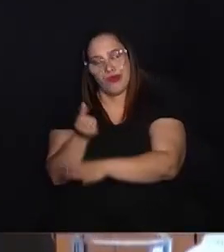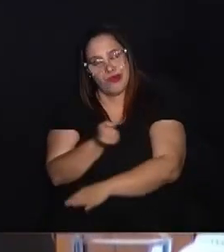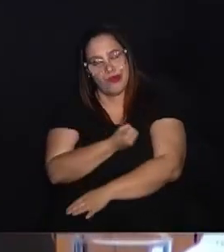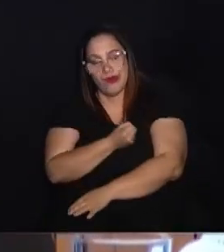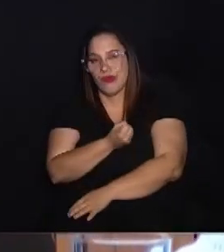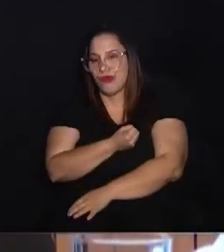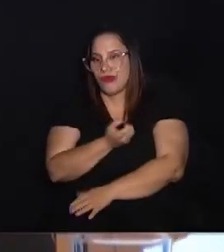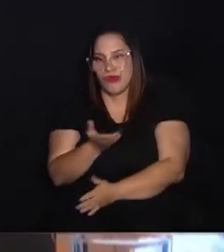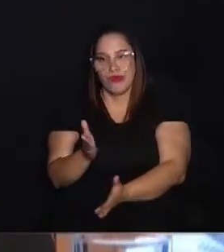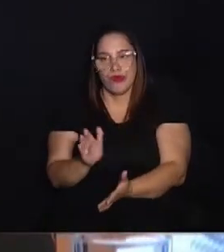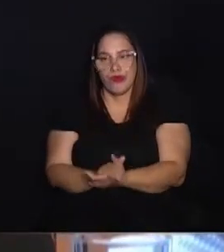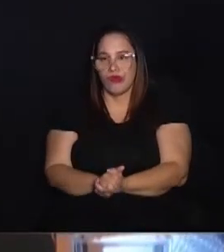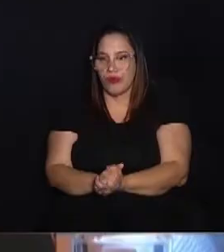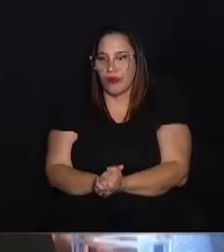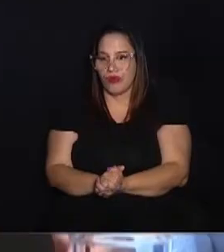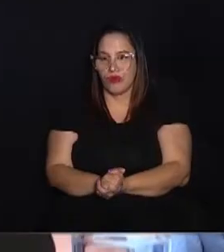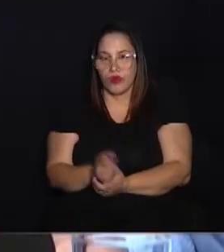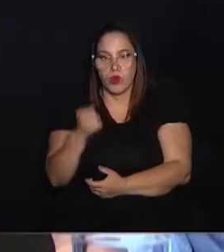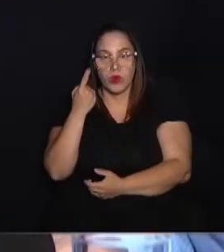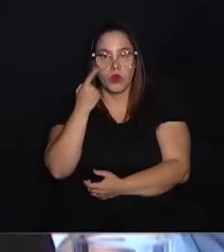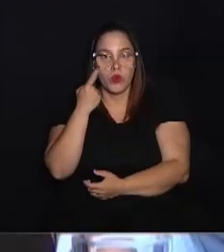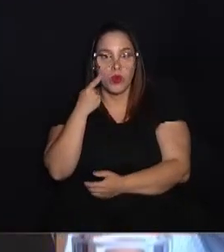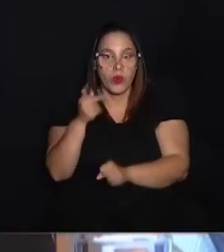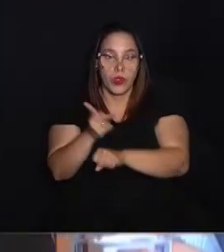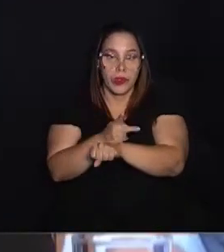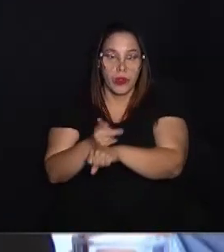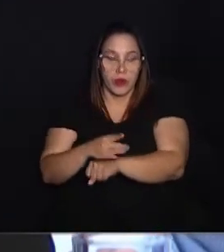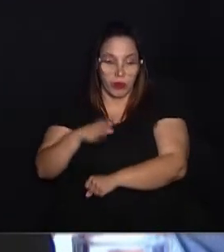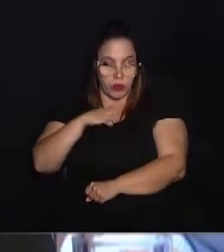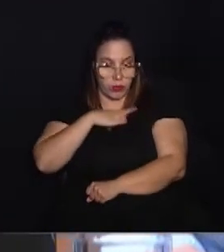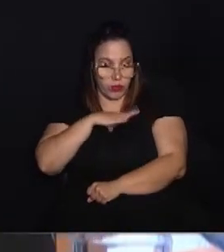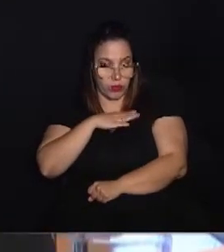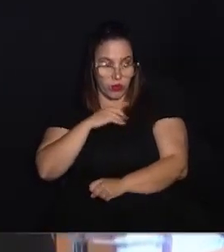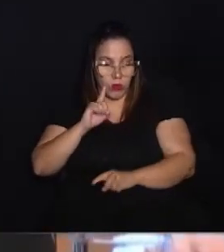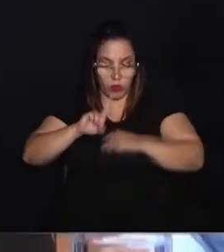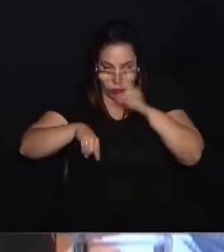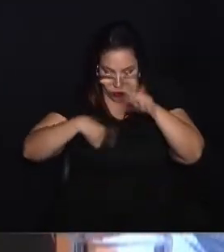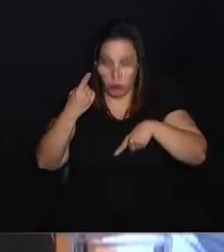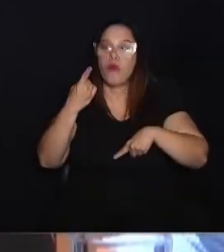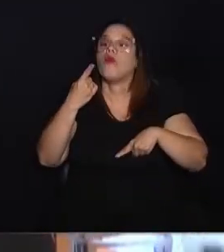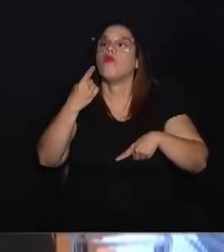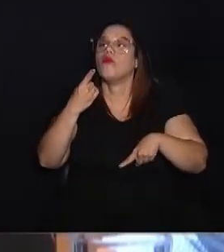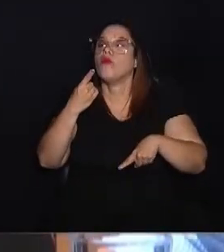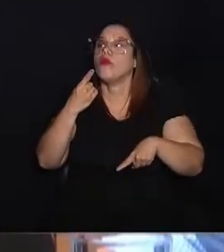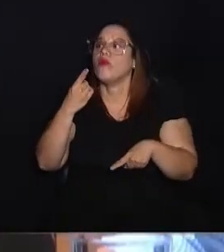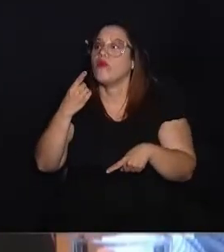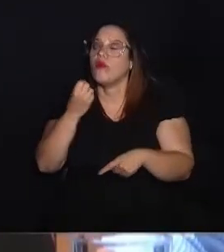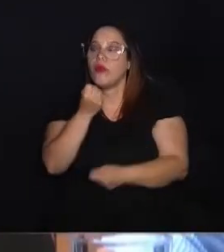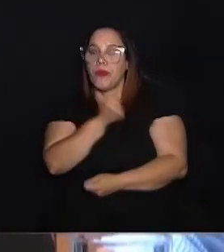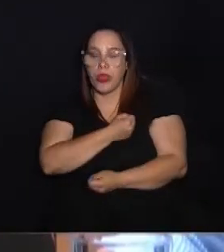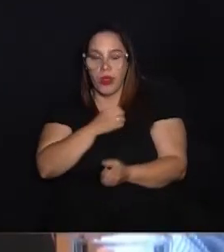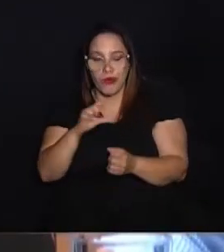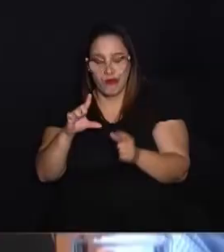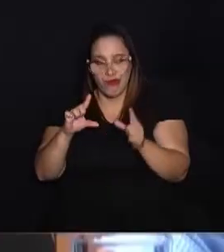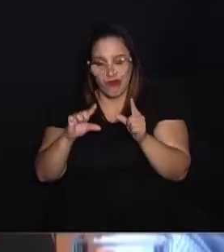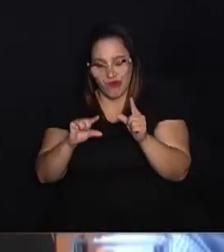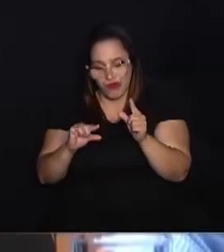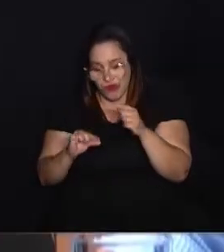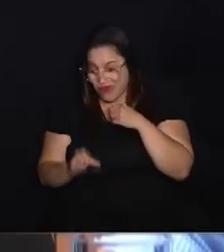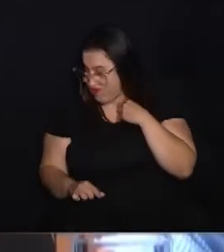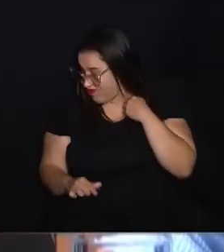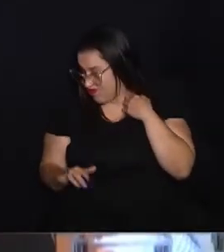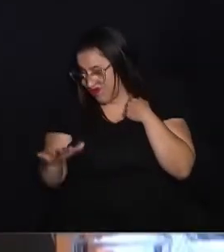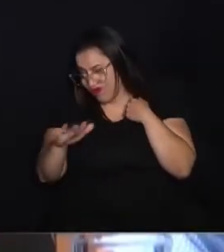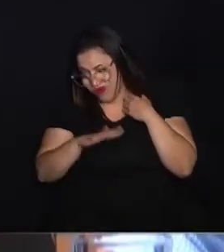Temos tentado, procurando cidades que têm sucesso também, esses números são baixos, quase em todas as cidades